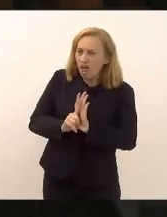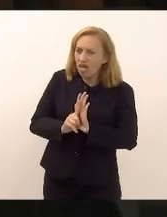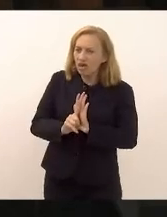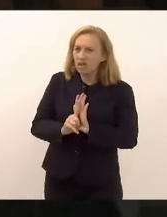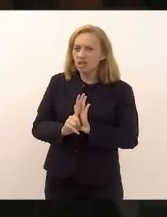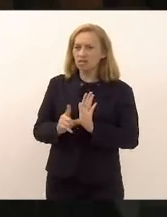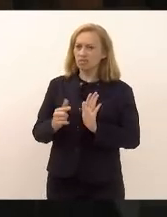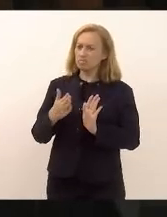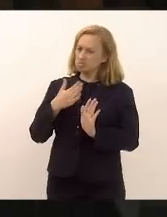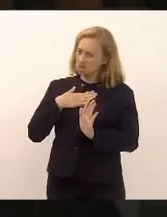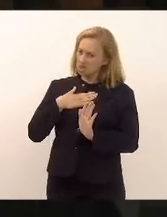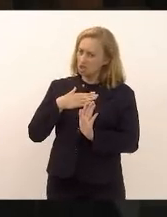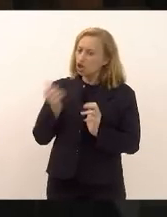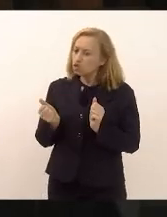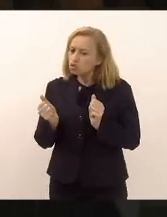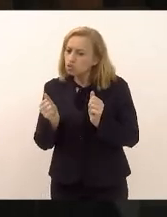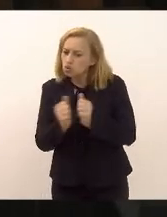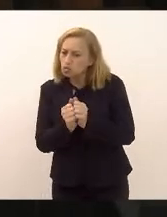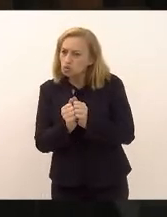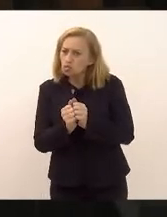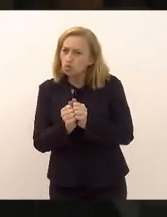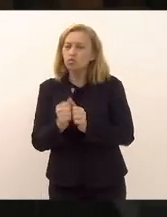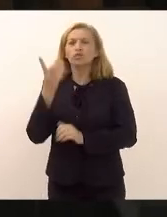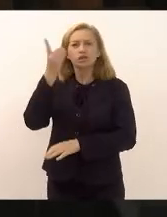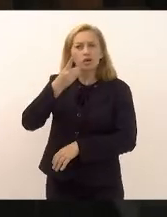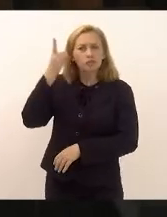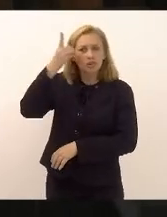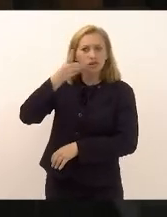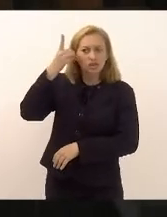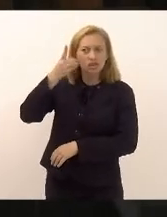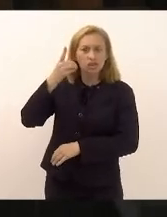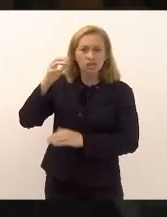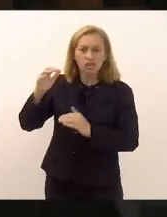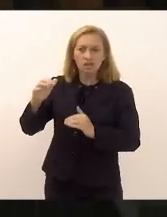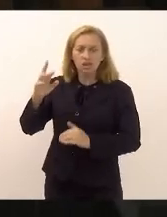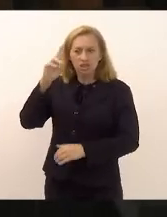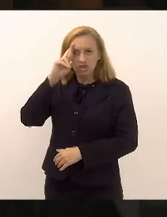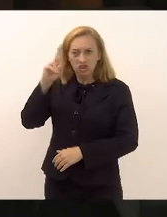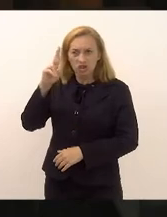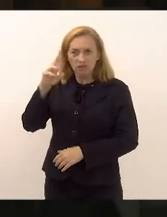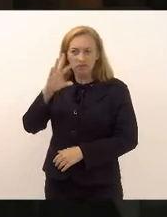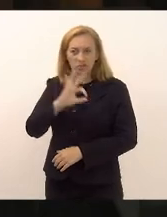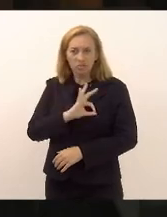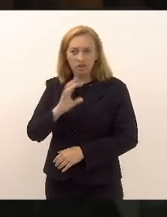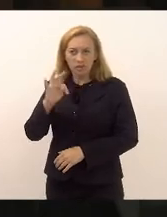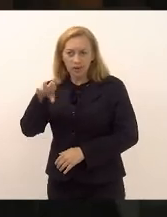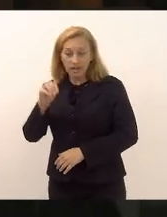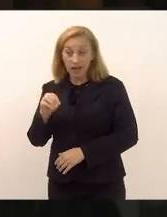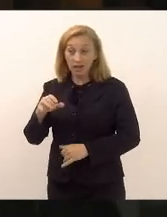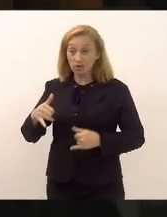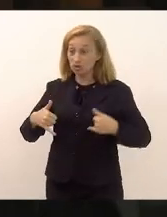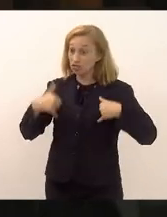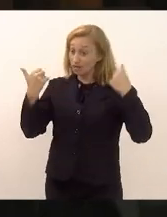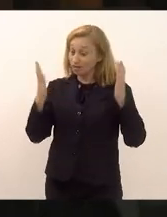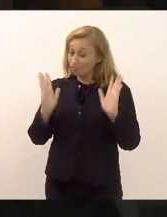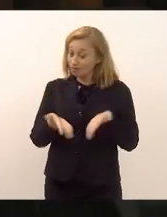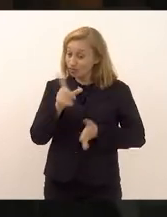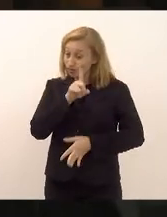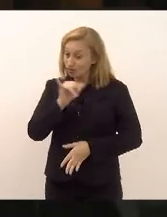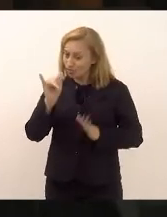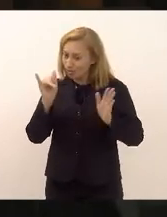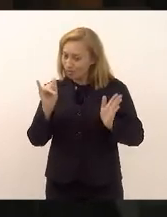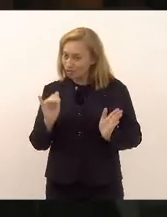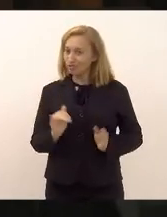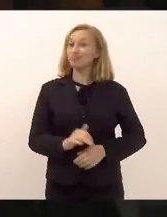autor, junto com o deputado subtenente Bernardo, aniversariante do dia de hoje,